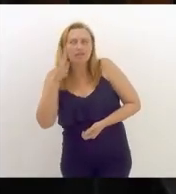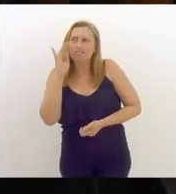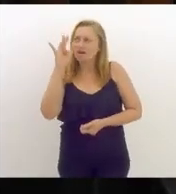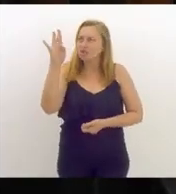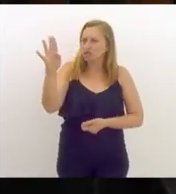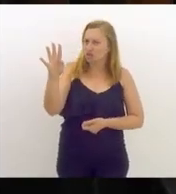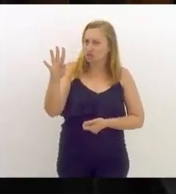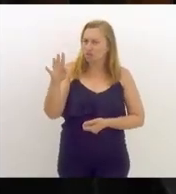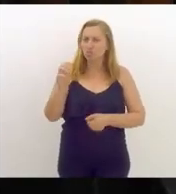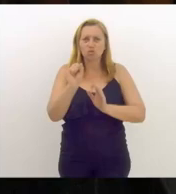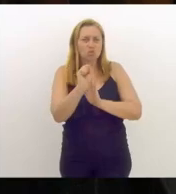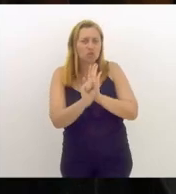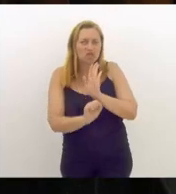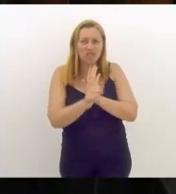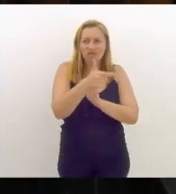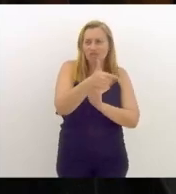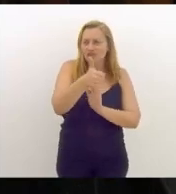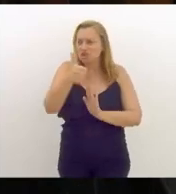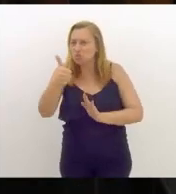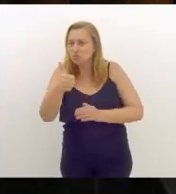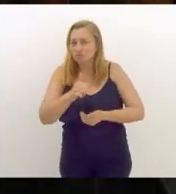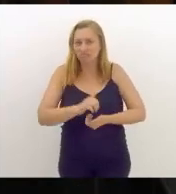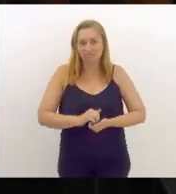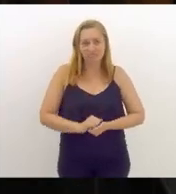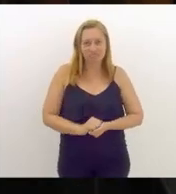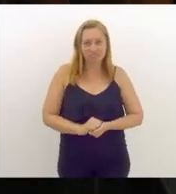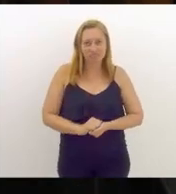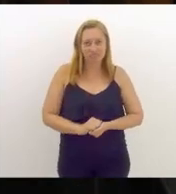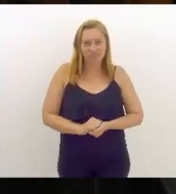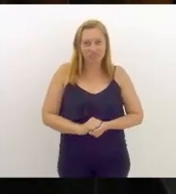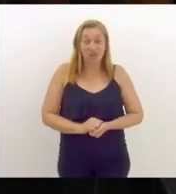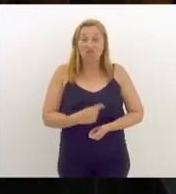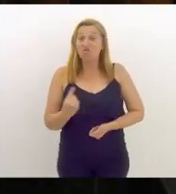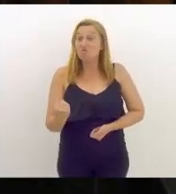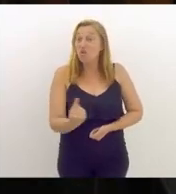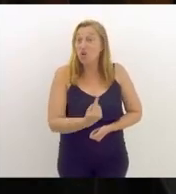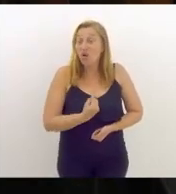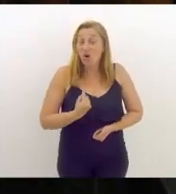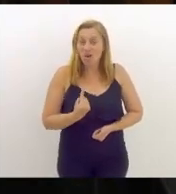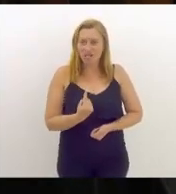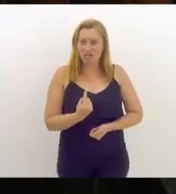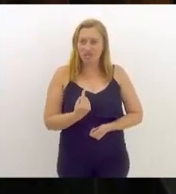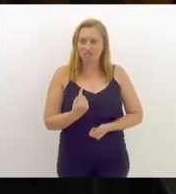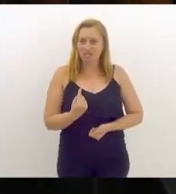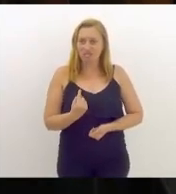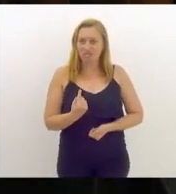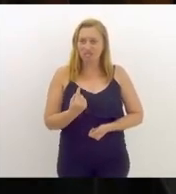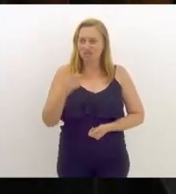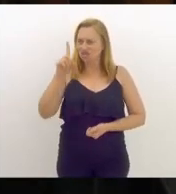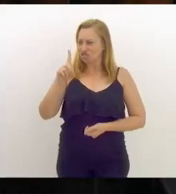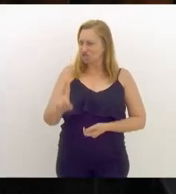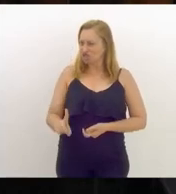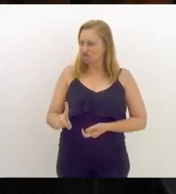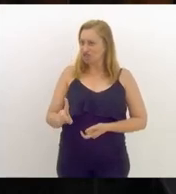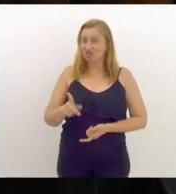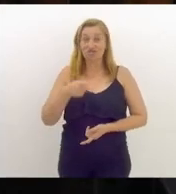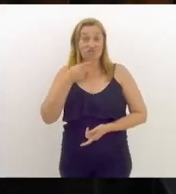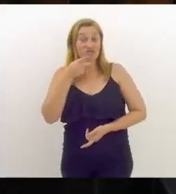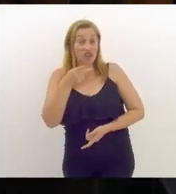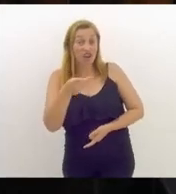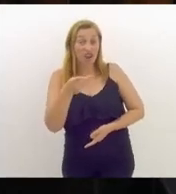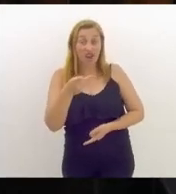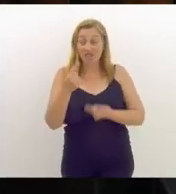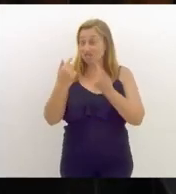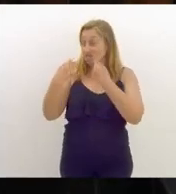que em pleno século 21 nós não teríamos o nosso direito de questionar